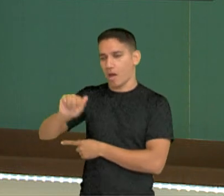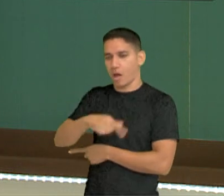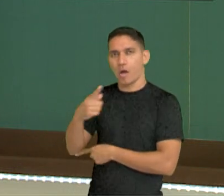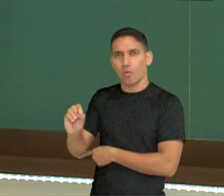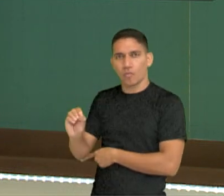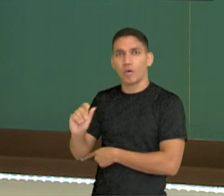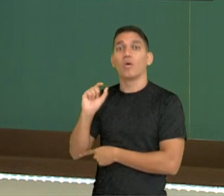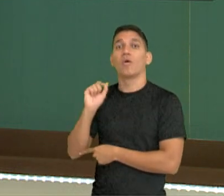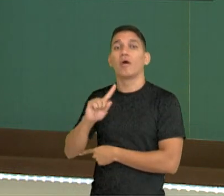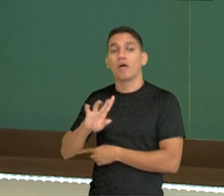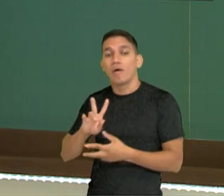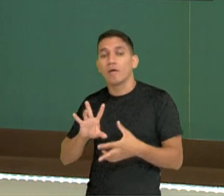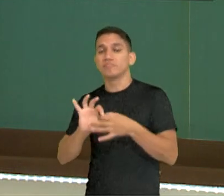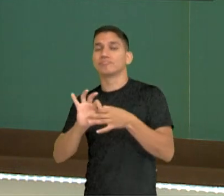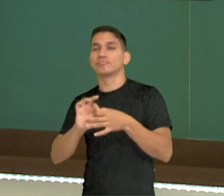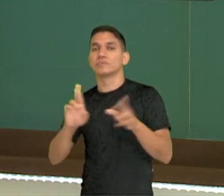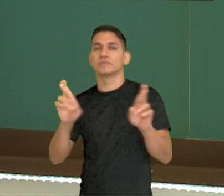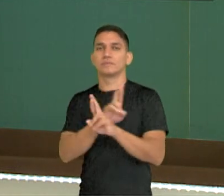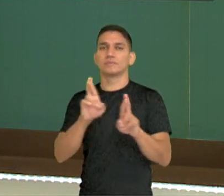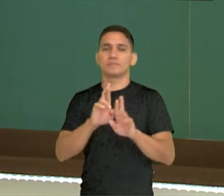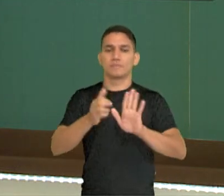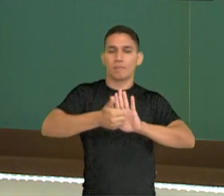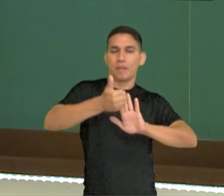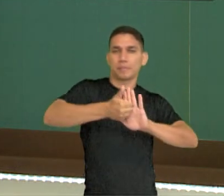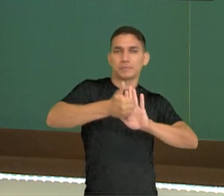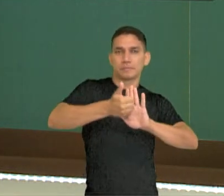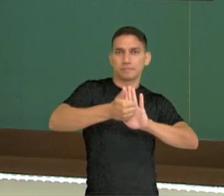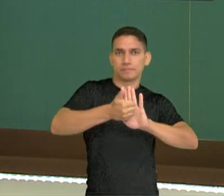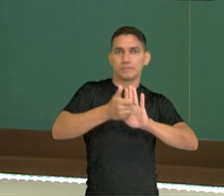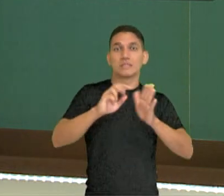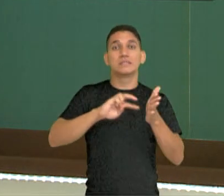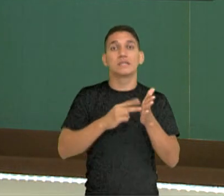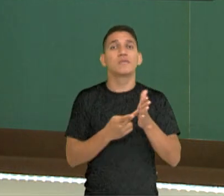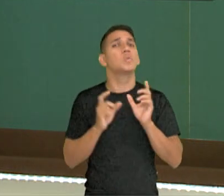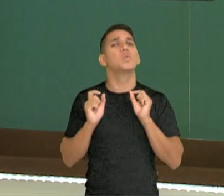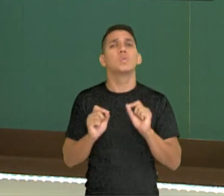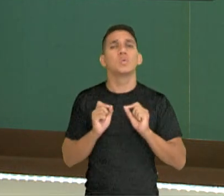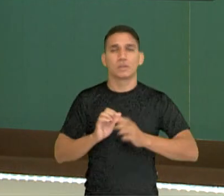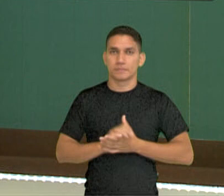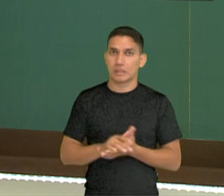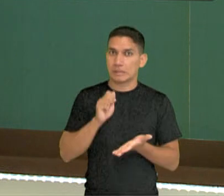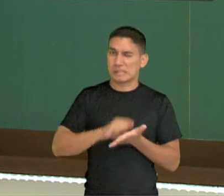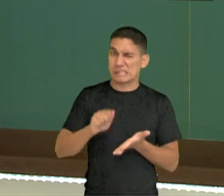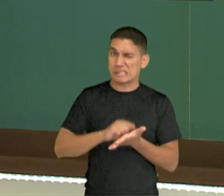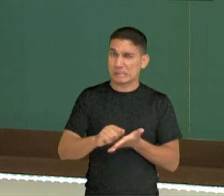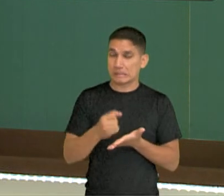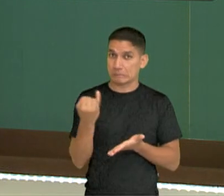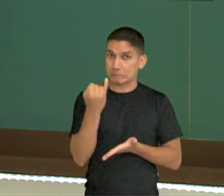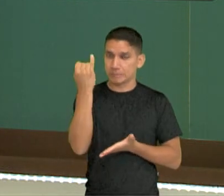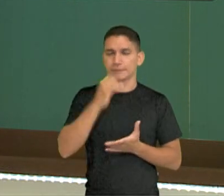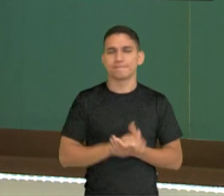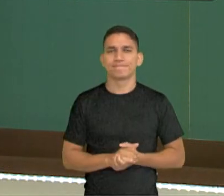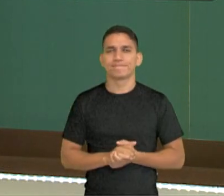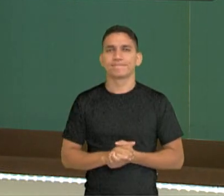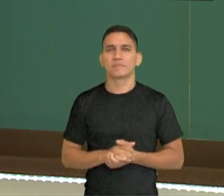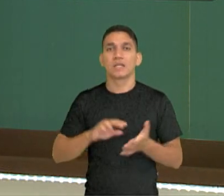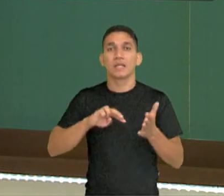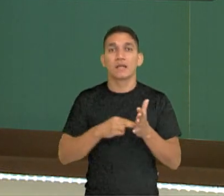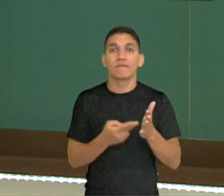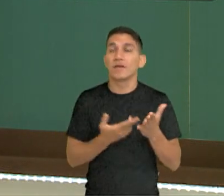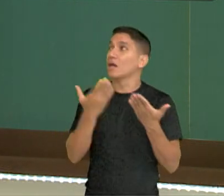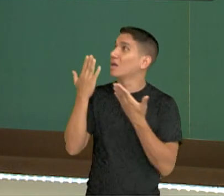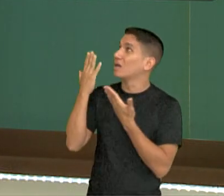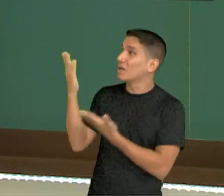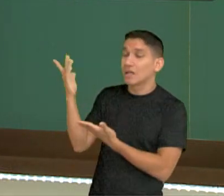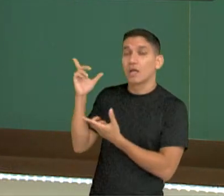ângulo correspondente no primeiro quadrante. Isso quer dizer o quê? Anotem lá. Isso quer dizer que os valores